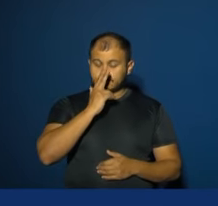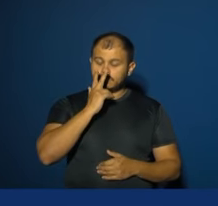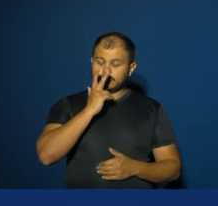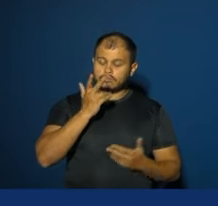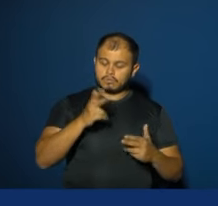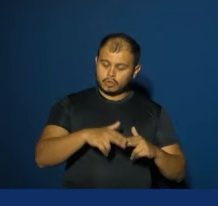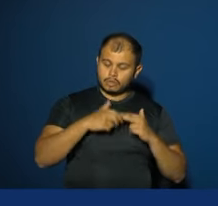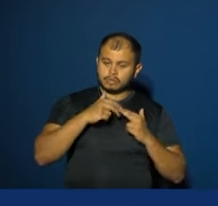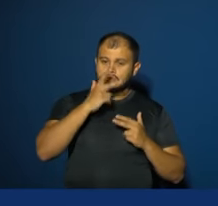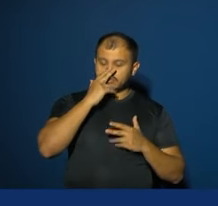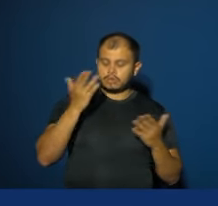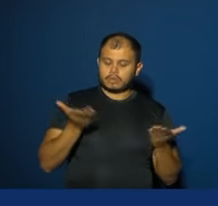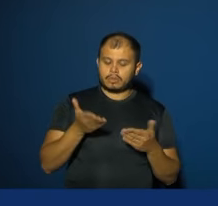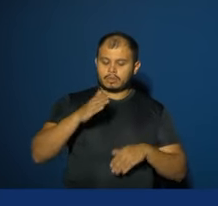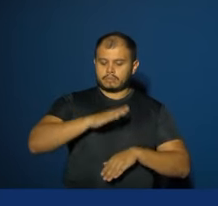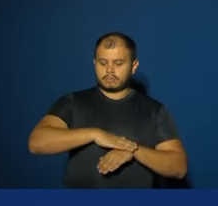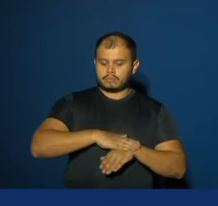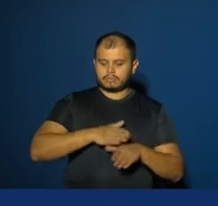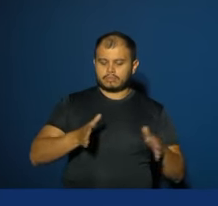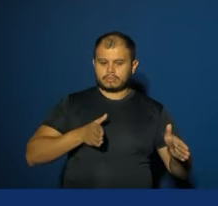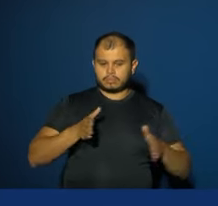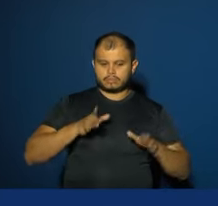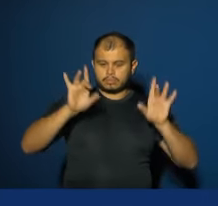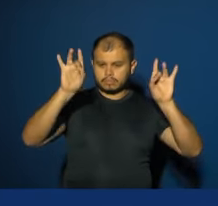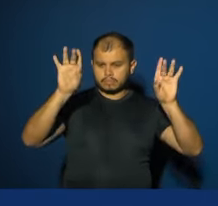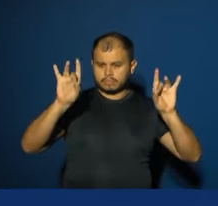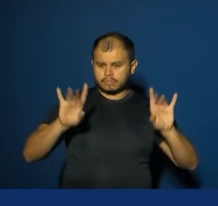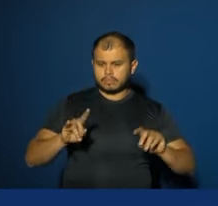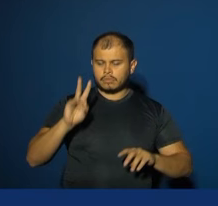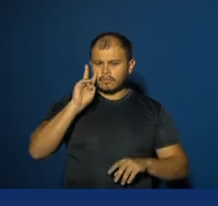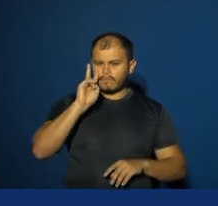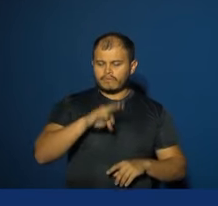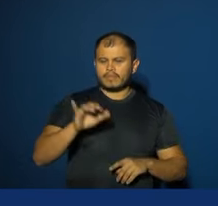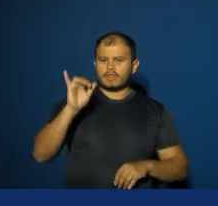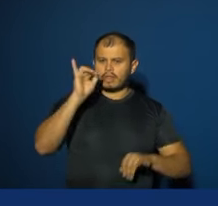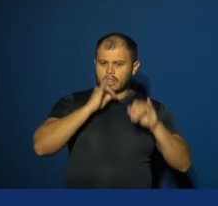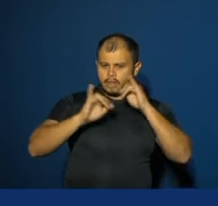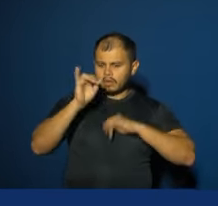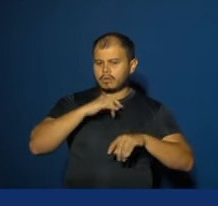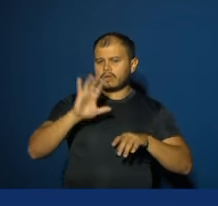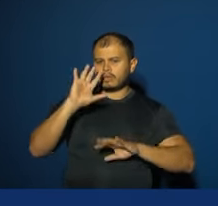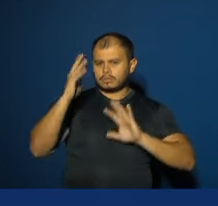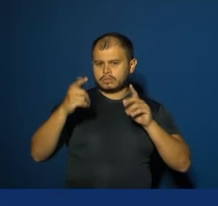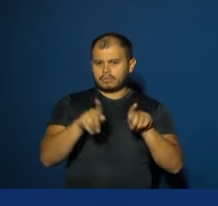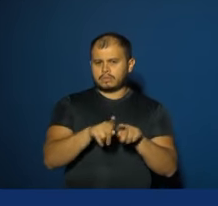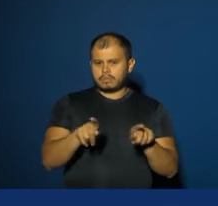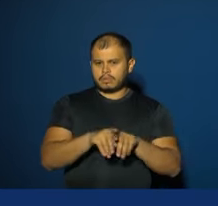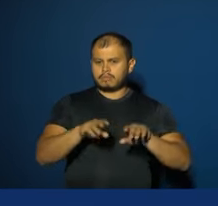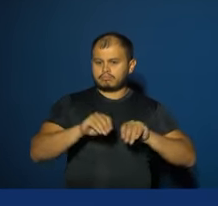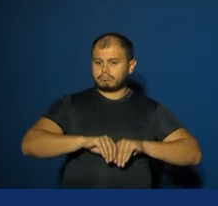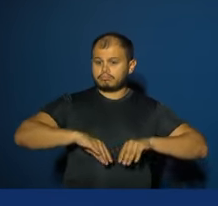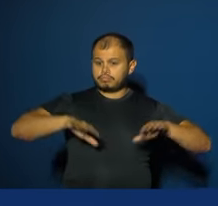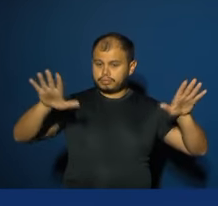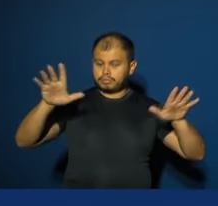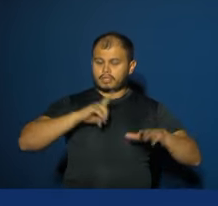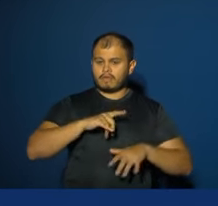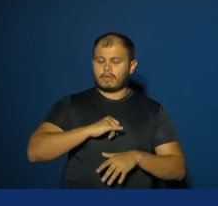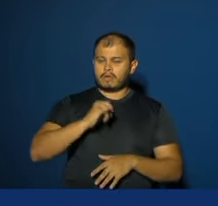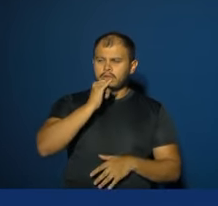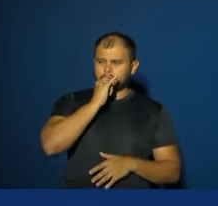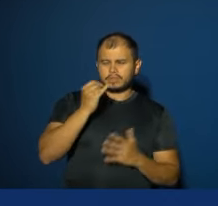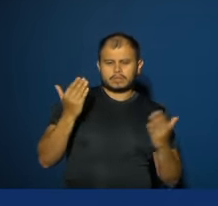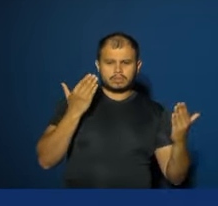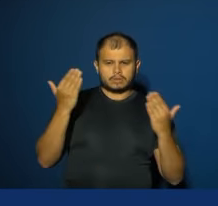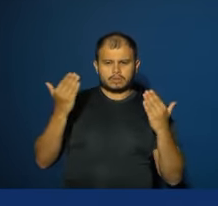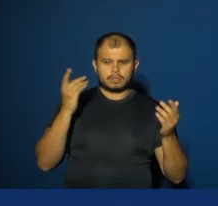especial acho que é um momento eu vi este momento no setor elétrico no setor no setor de transmissão Ministro foi para mim foi um bom exemplo